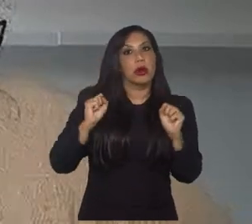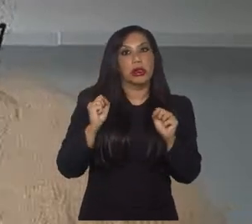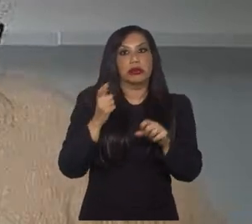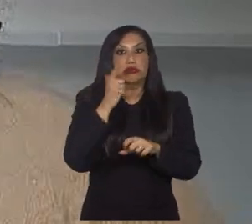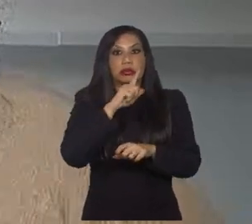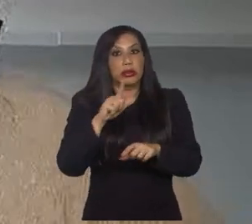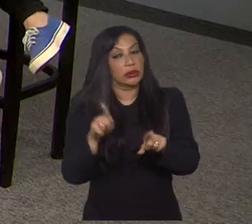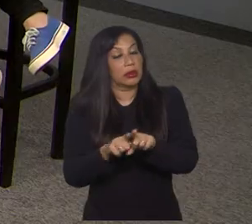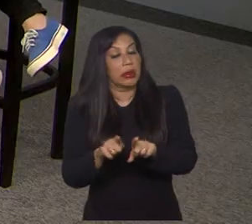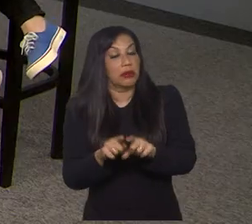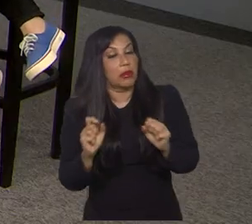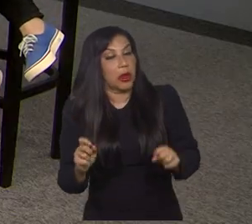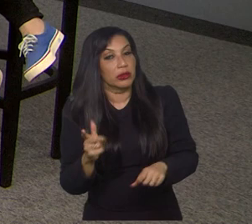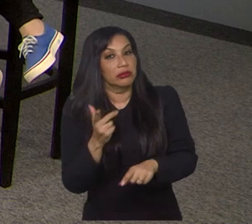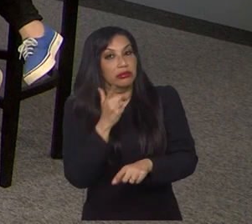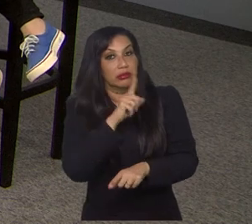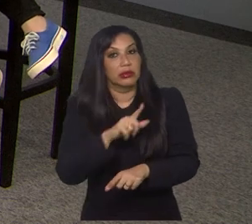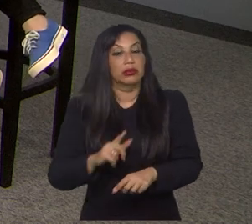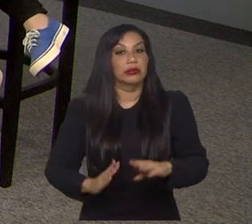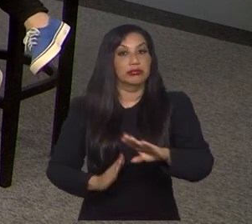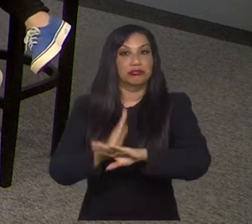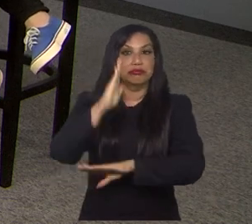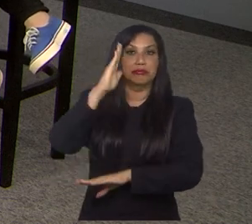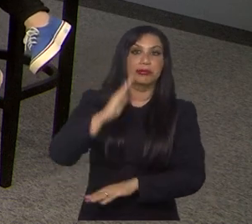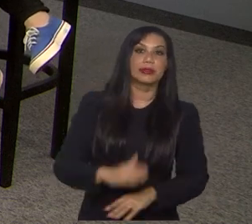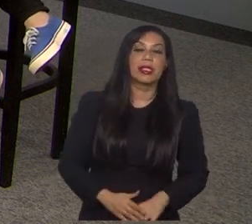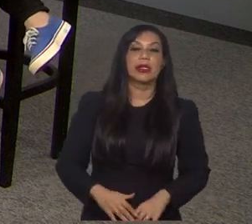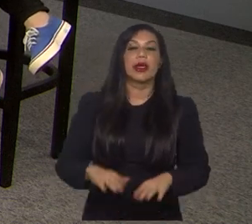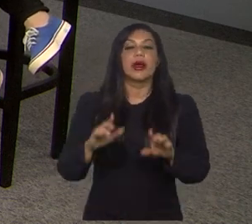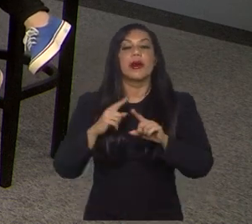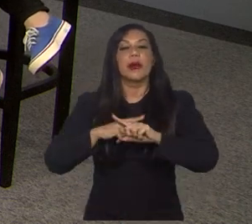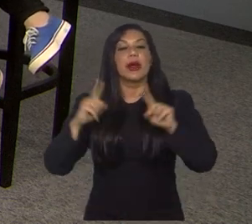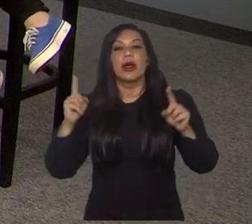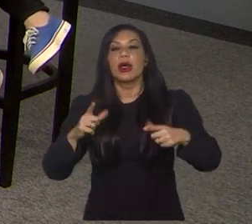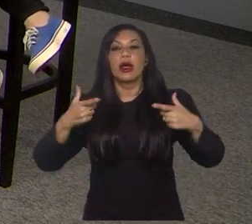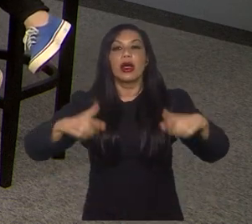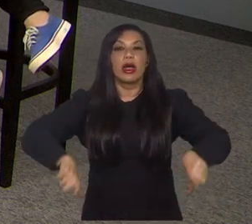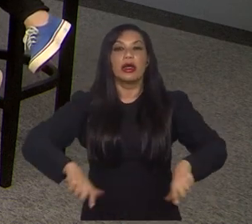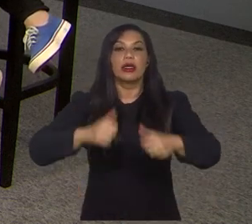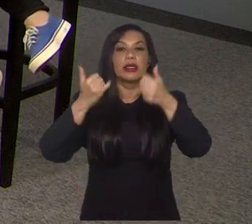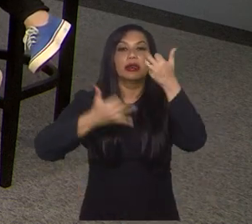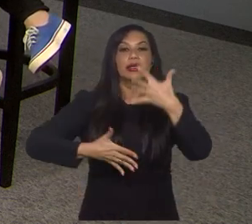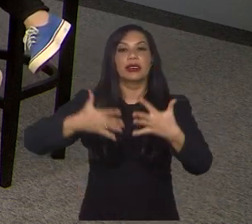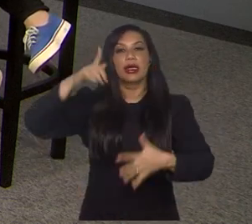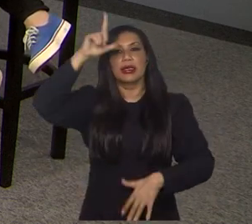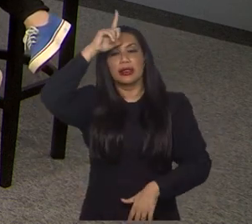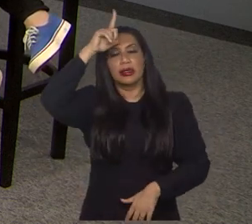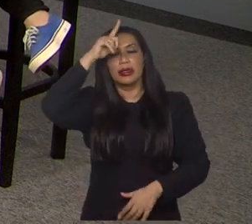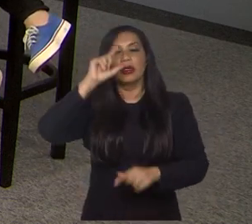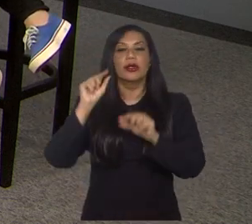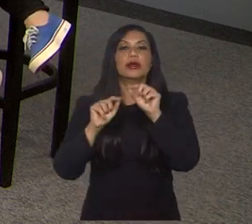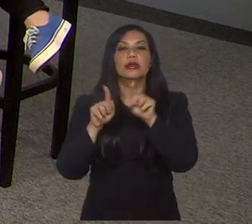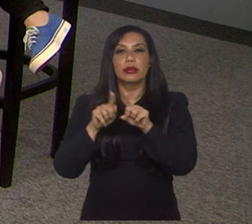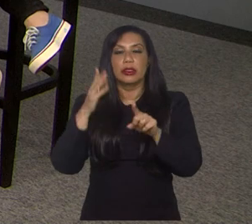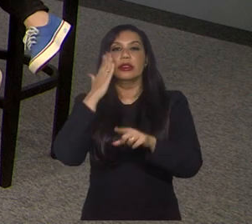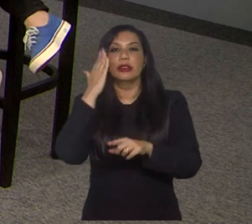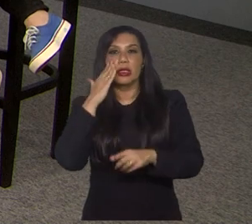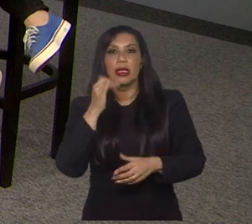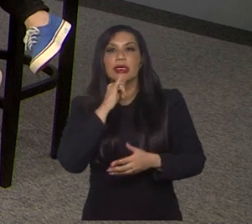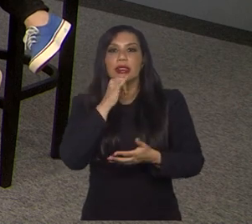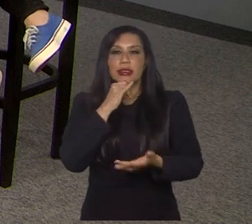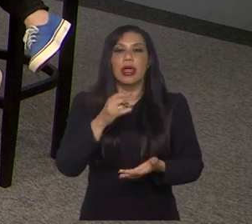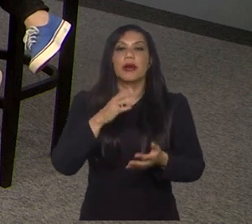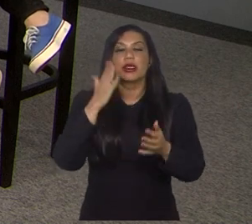vaga. E Belle, especificamente de campo, o que, que a gente pode falar da Alemanha? Além de a gente tem um background